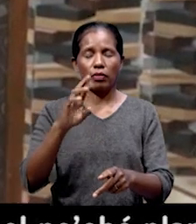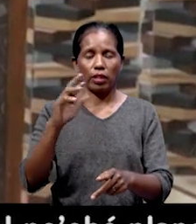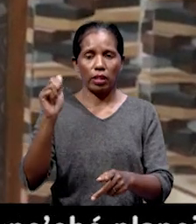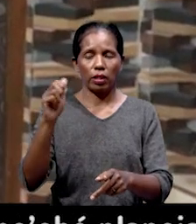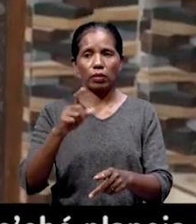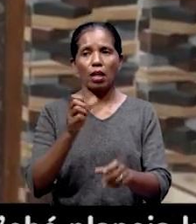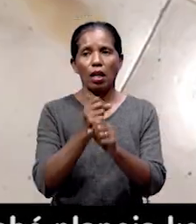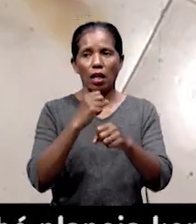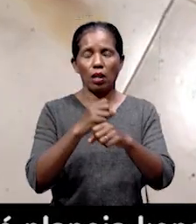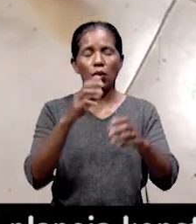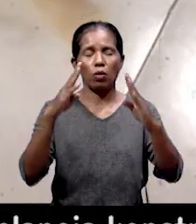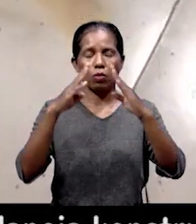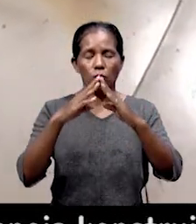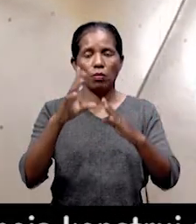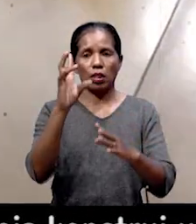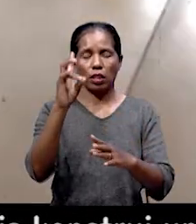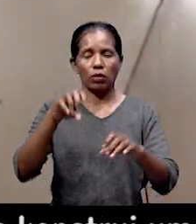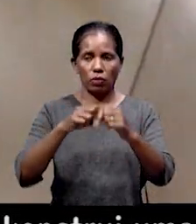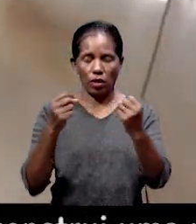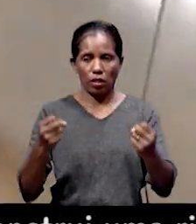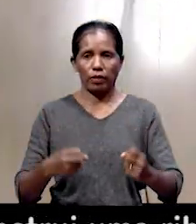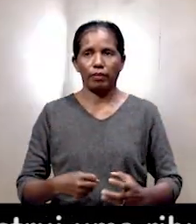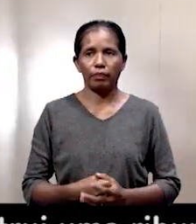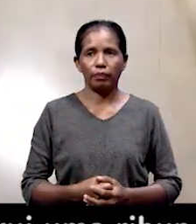uma comunidade nien hitu retang estragos.